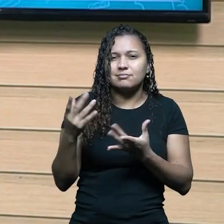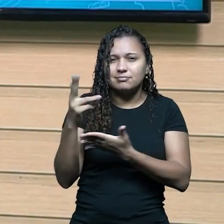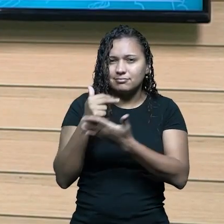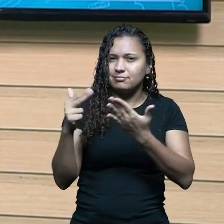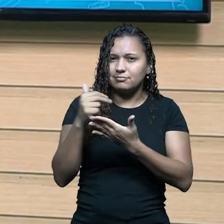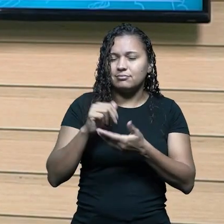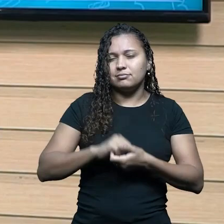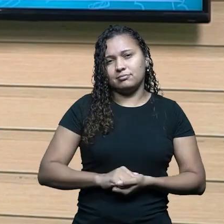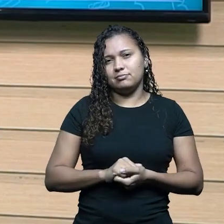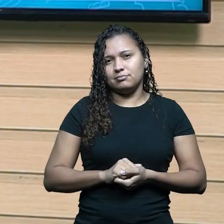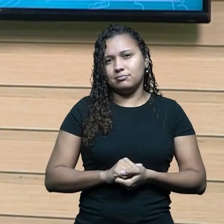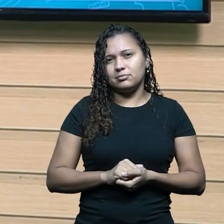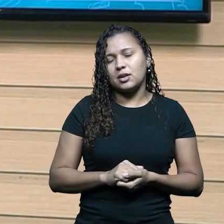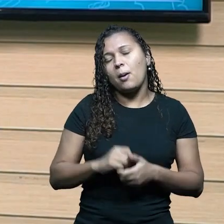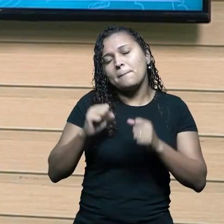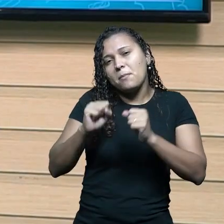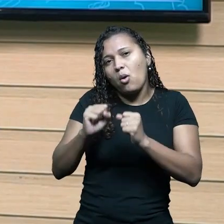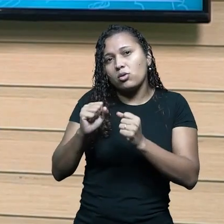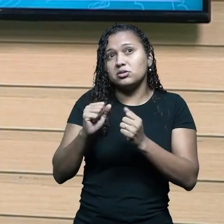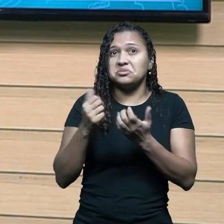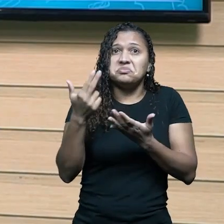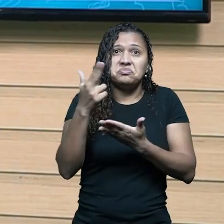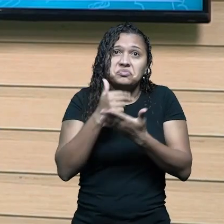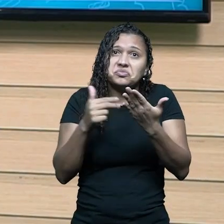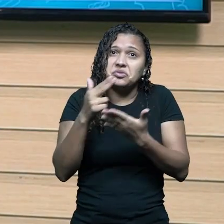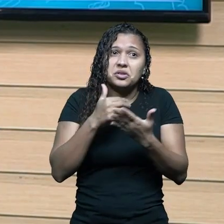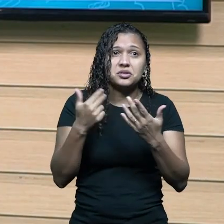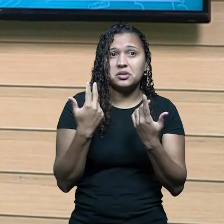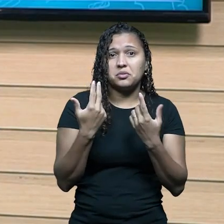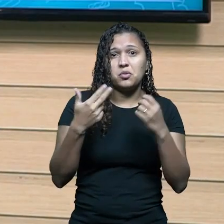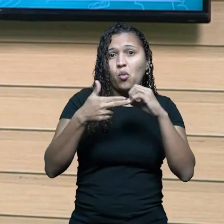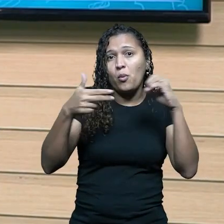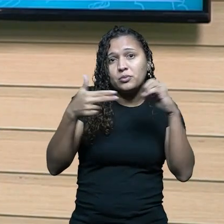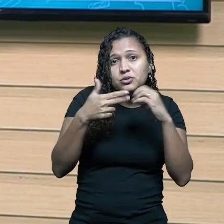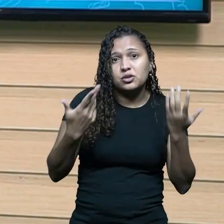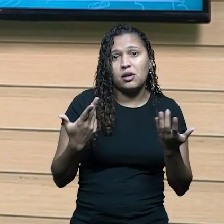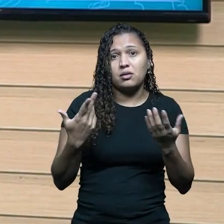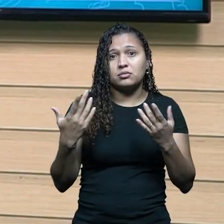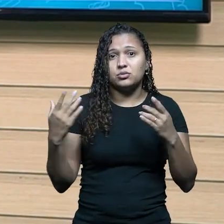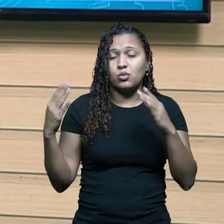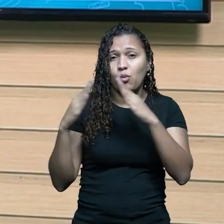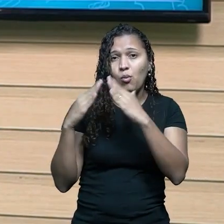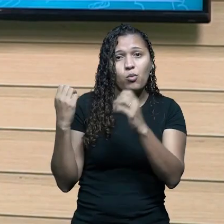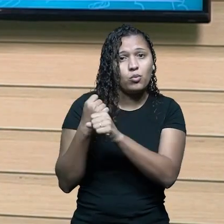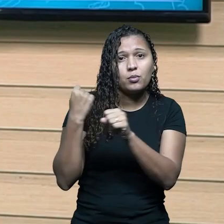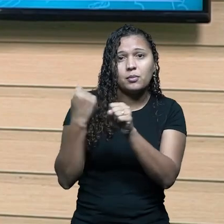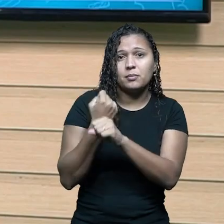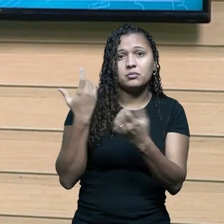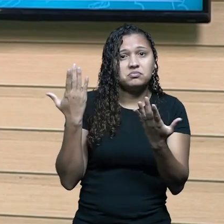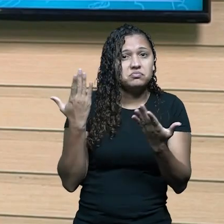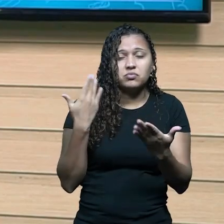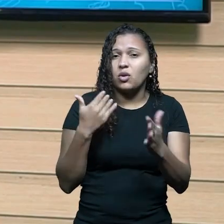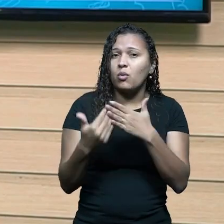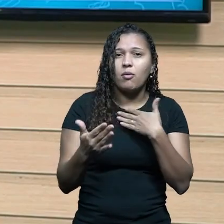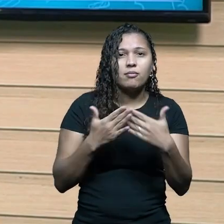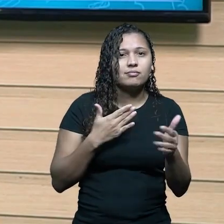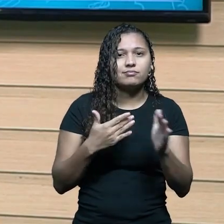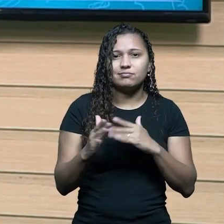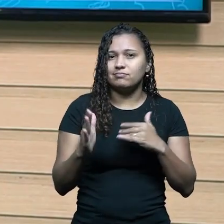parte desse desenho. Pode ser o desenho de uma peça, ou de uma planta, de uma